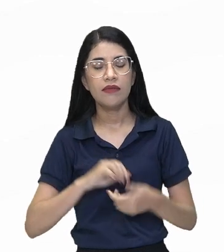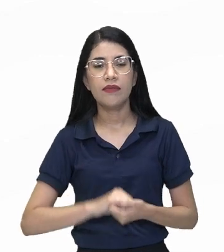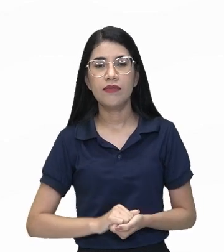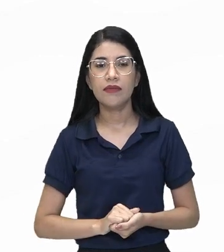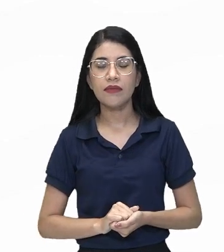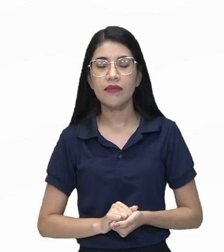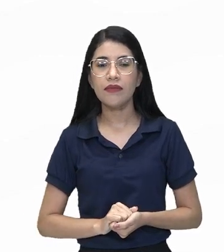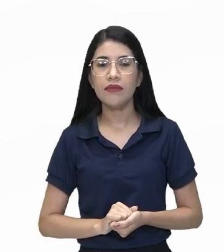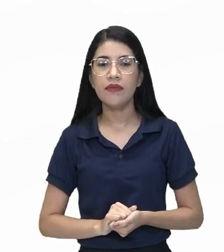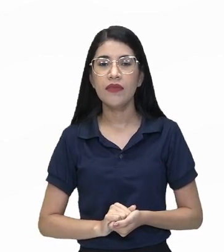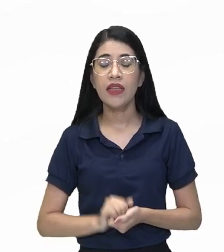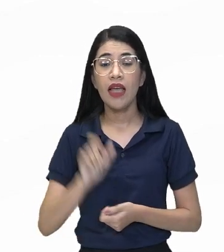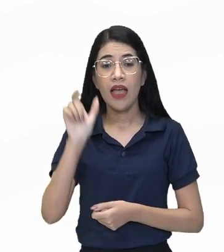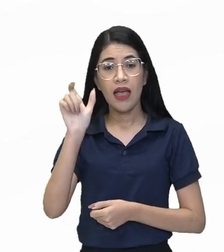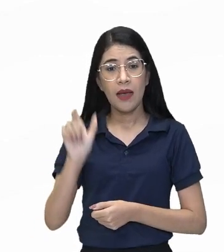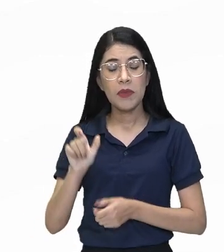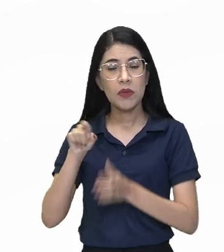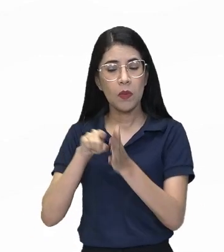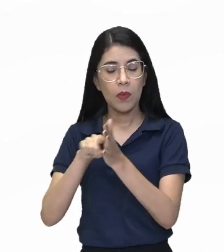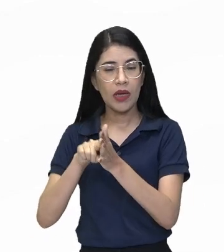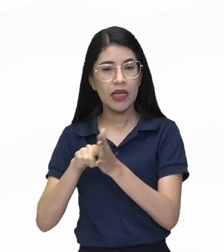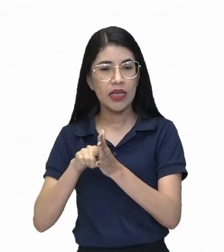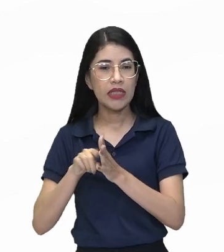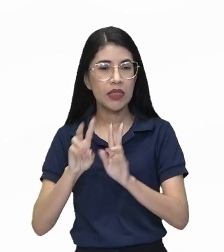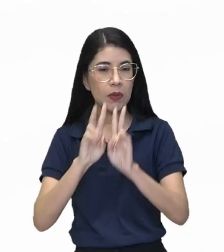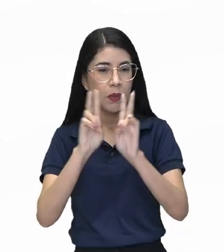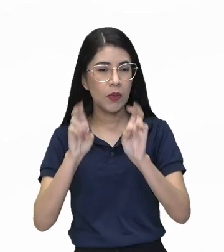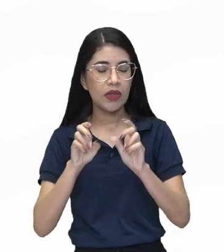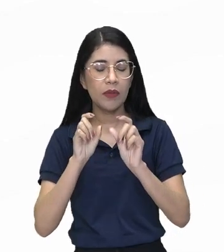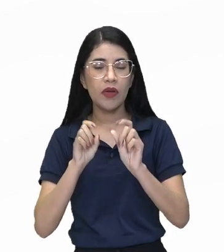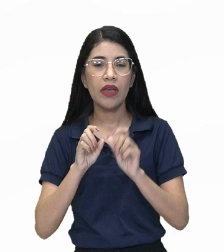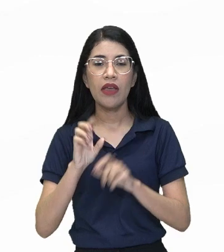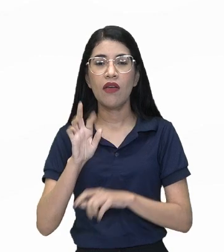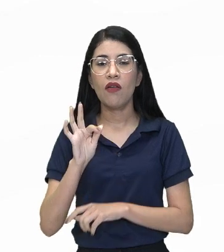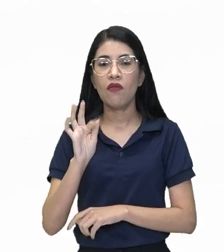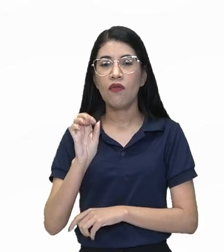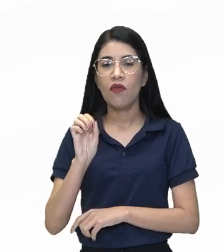que pesquisa esse assunto é chamado de